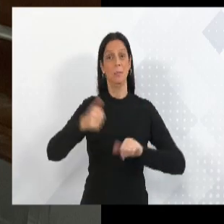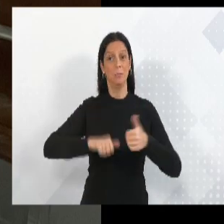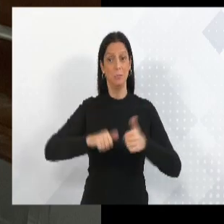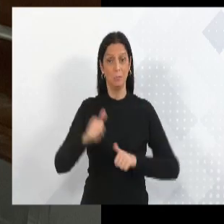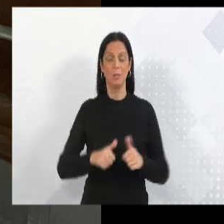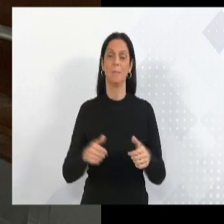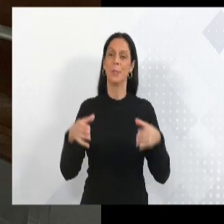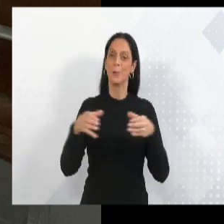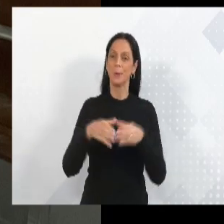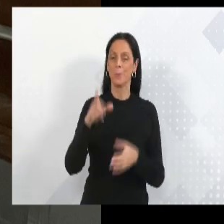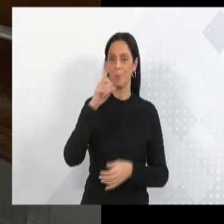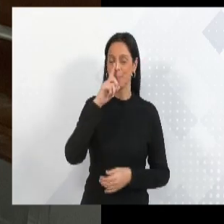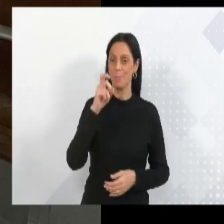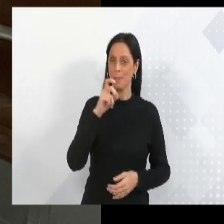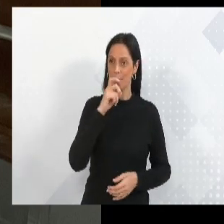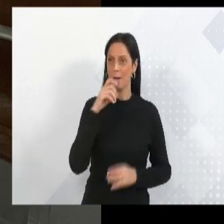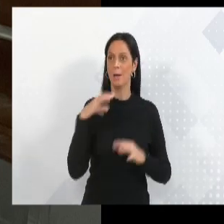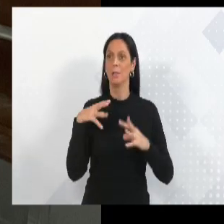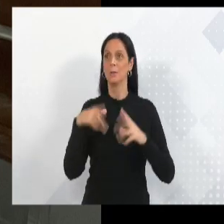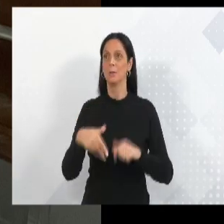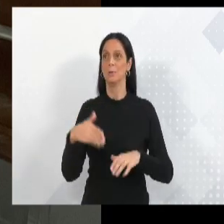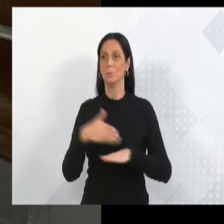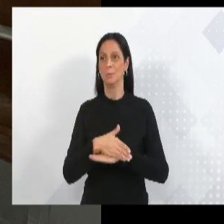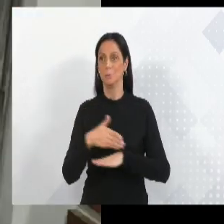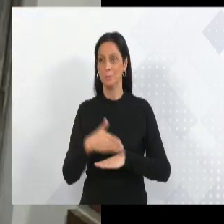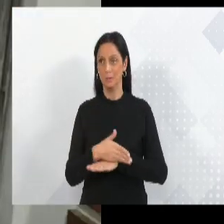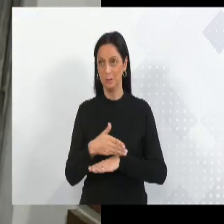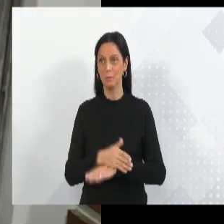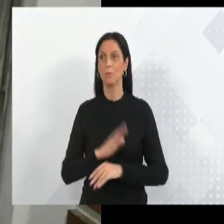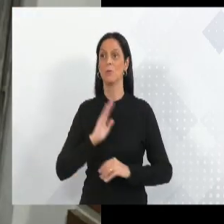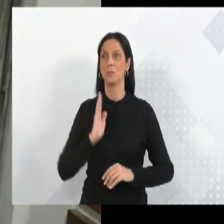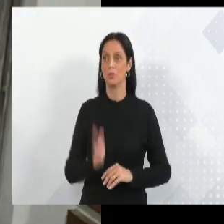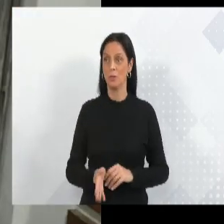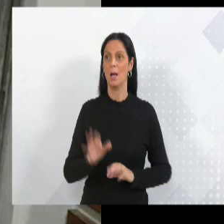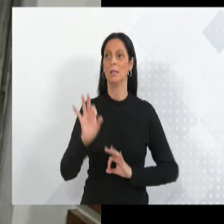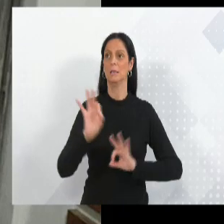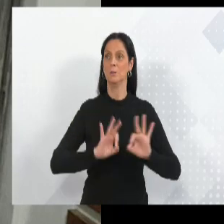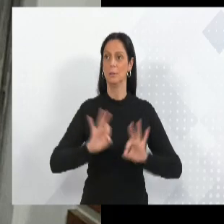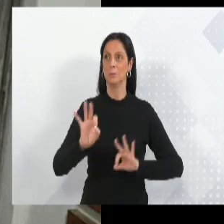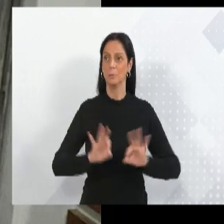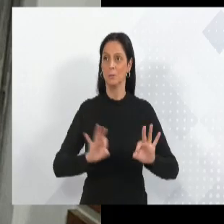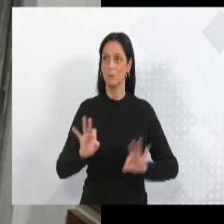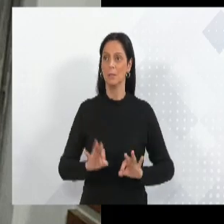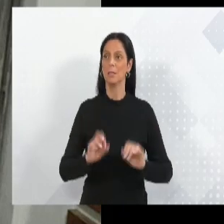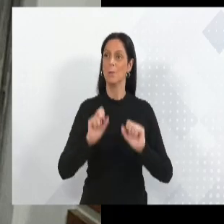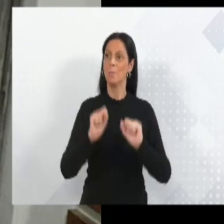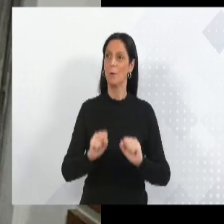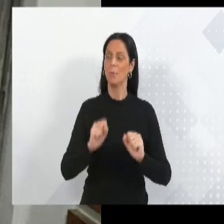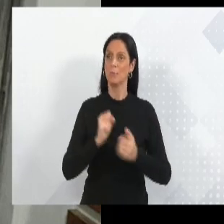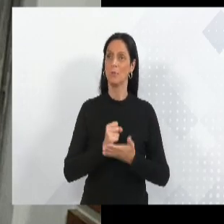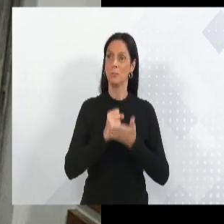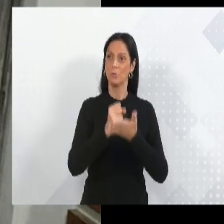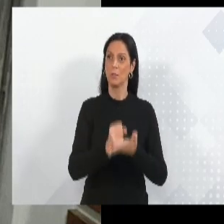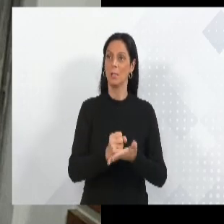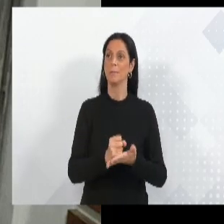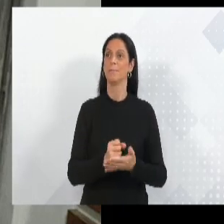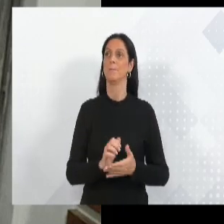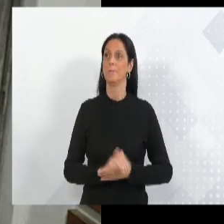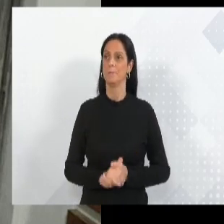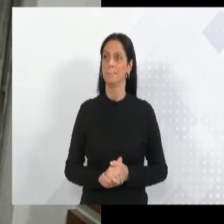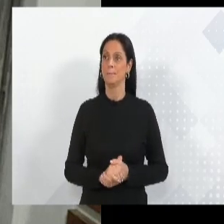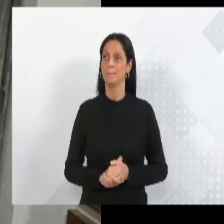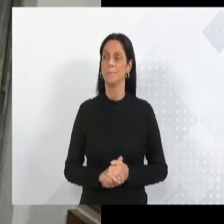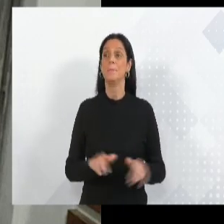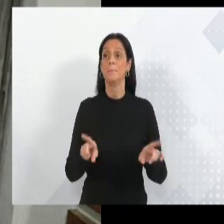pais a comissão de paz e todos aqueles que participam já estão se movimentando para poder ajudar naquilo que for necessário também